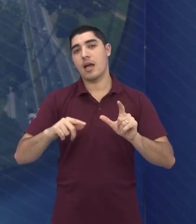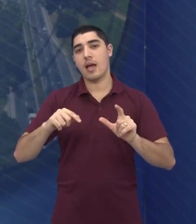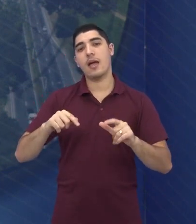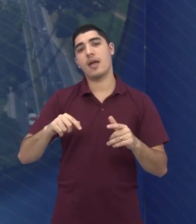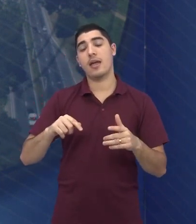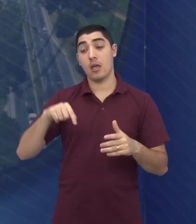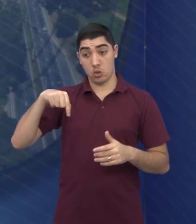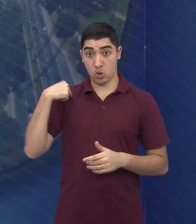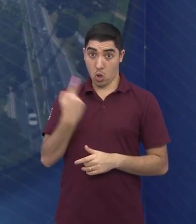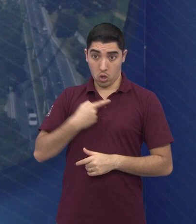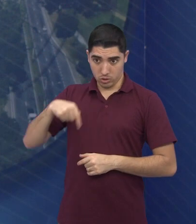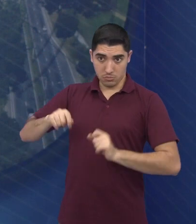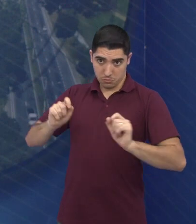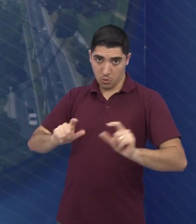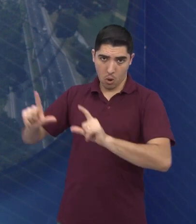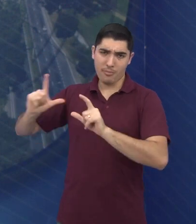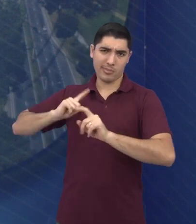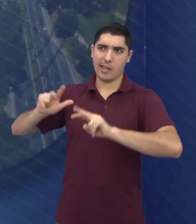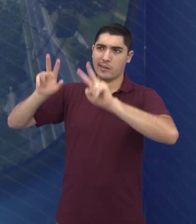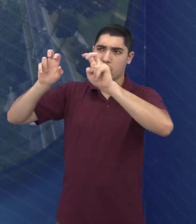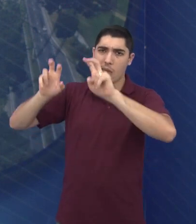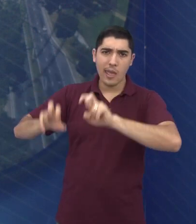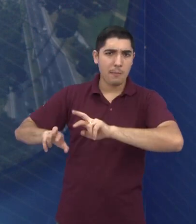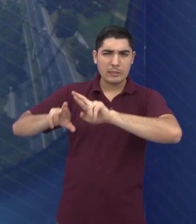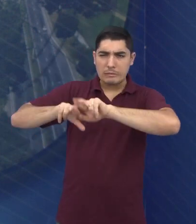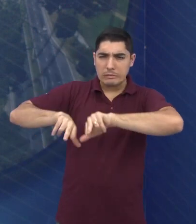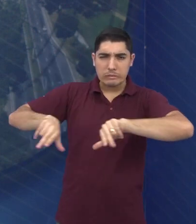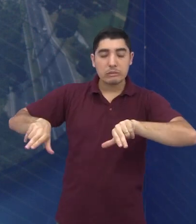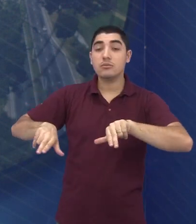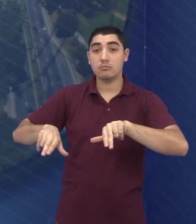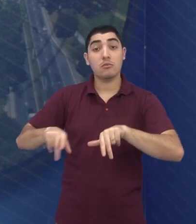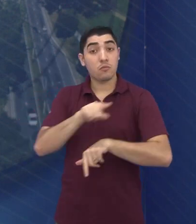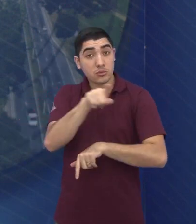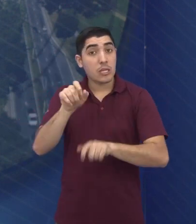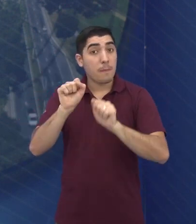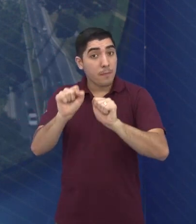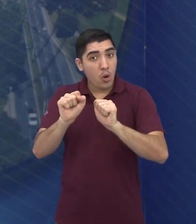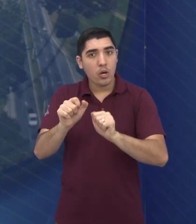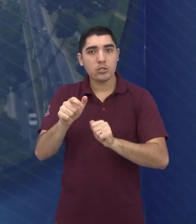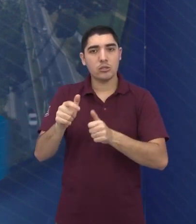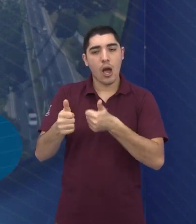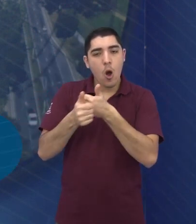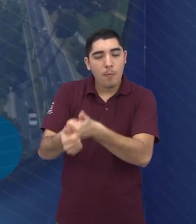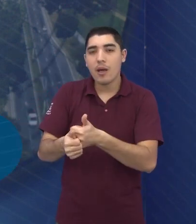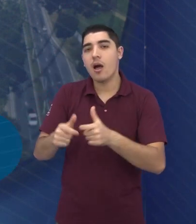Diálogos aborda temas diversos, né, semanalmente. Vocês podem acompanhar o